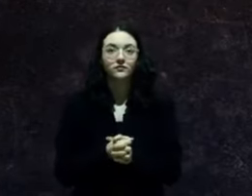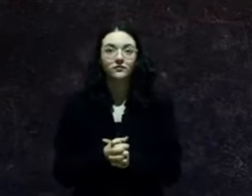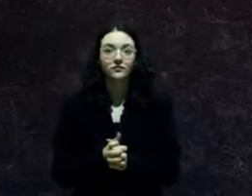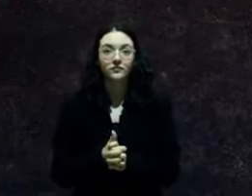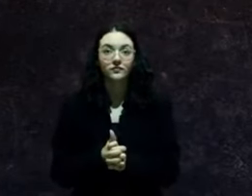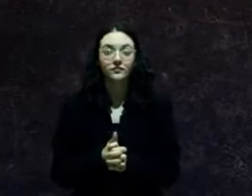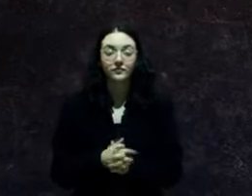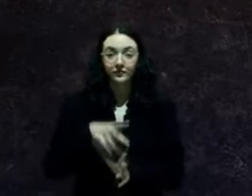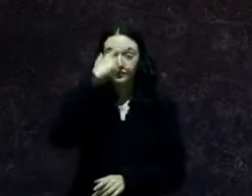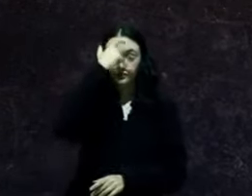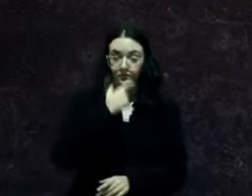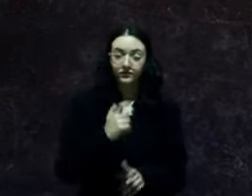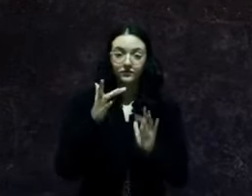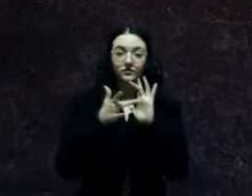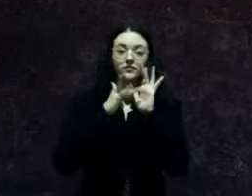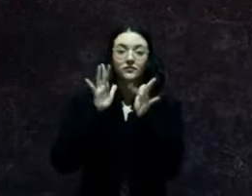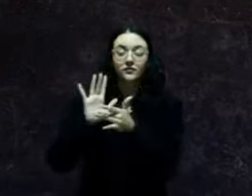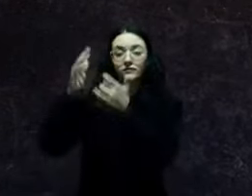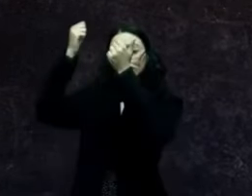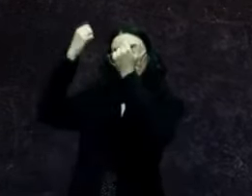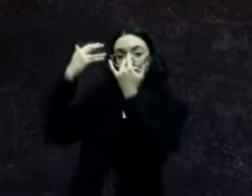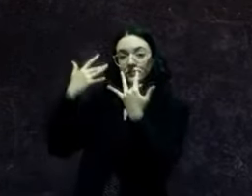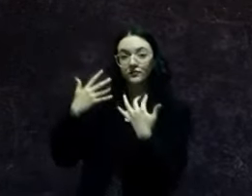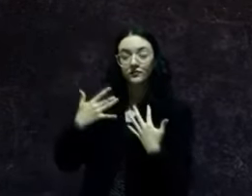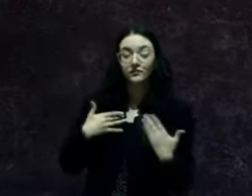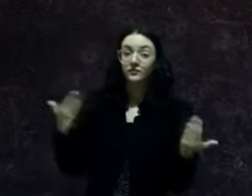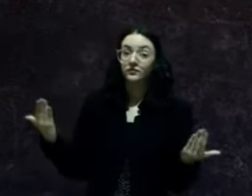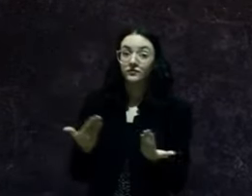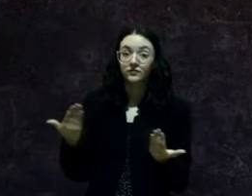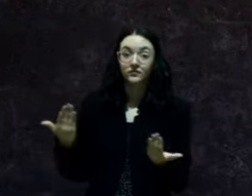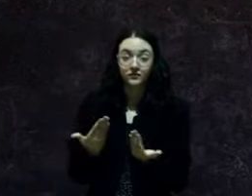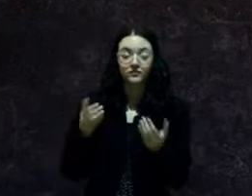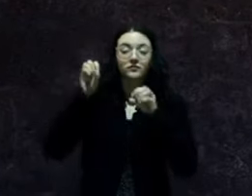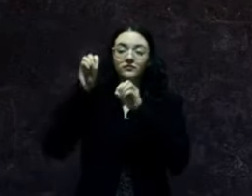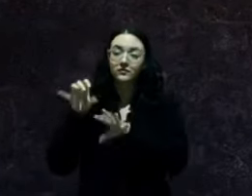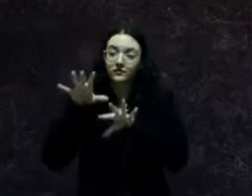porque eu recebi do Senhor o que também lhes entreguei,